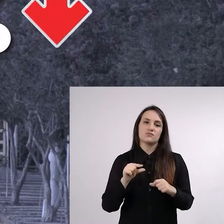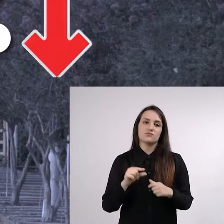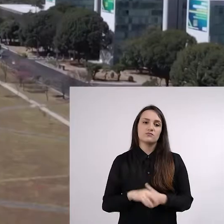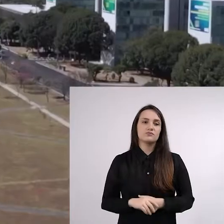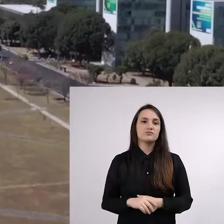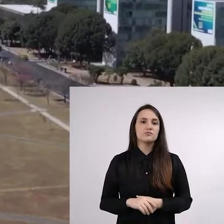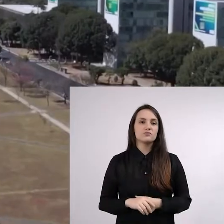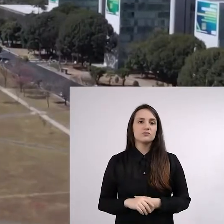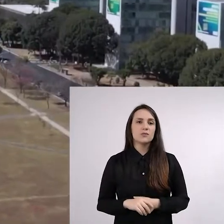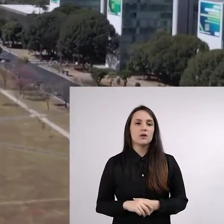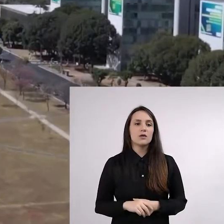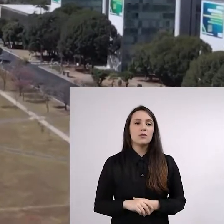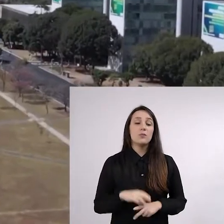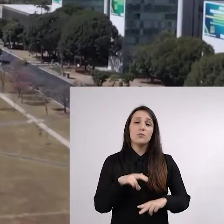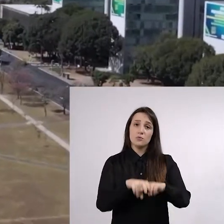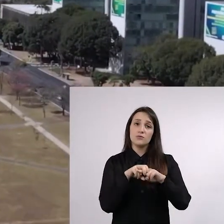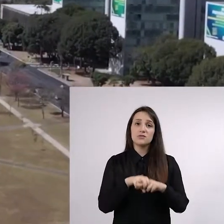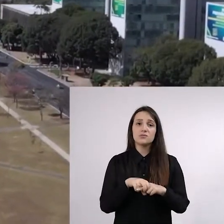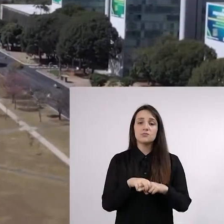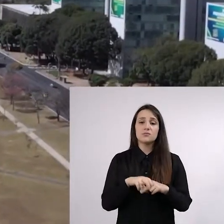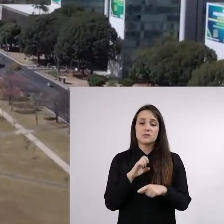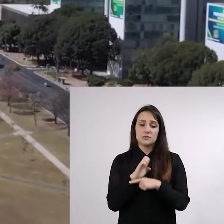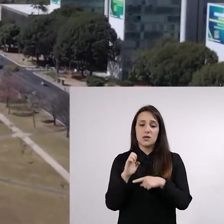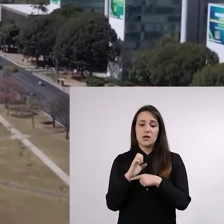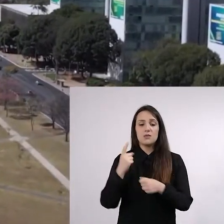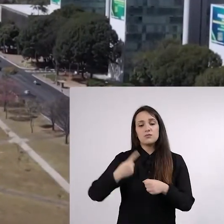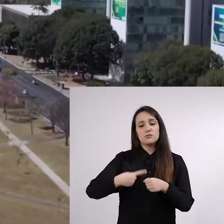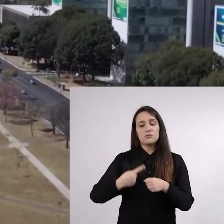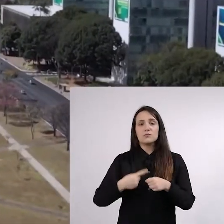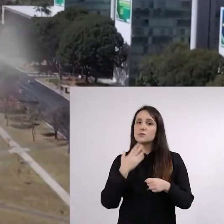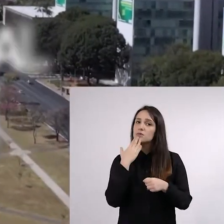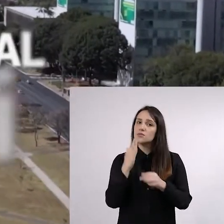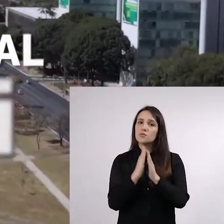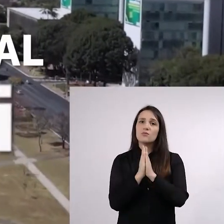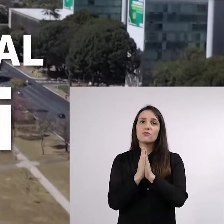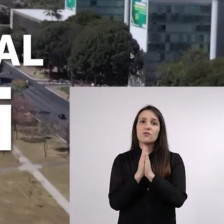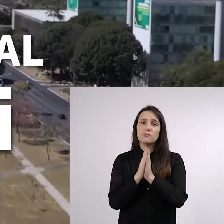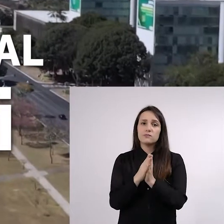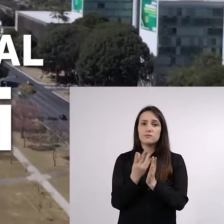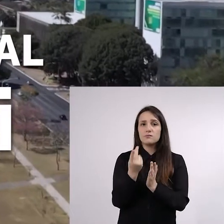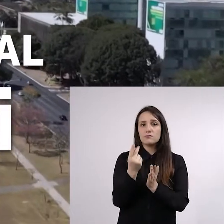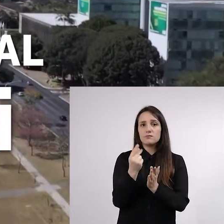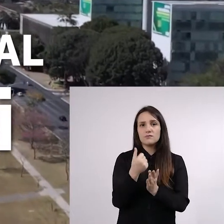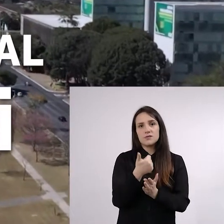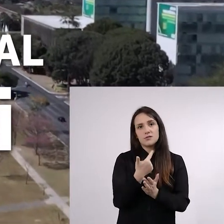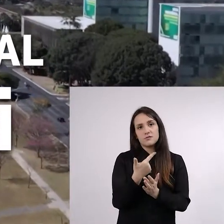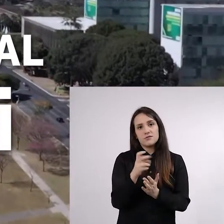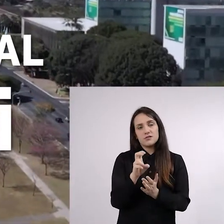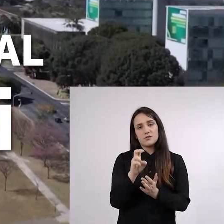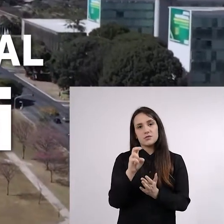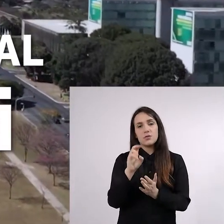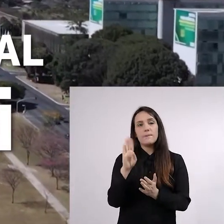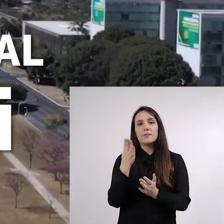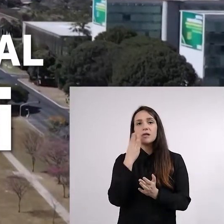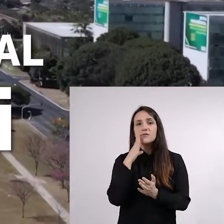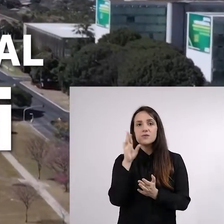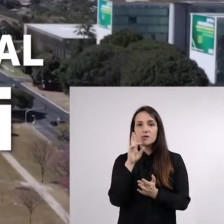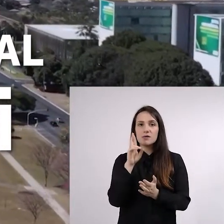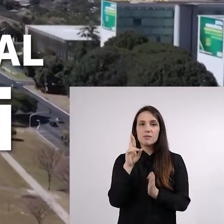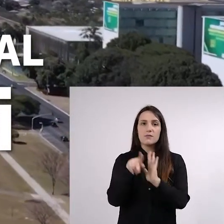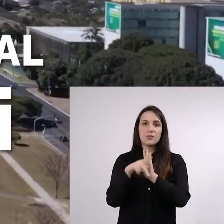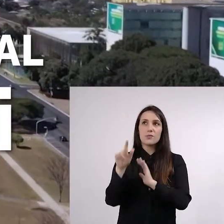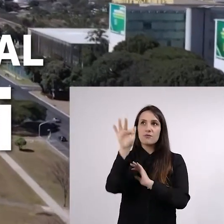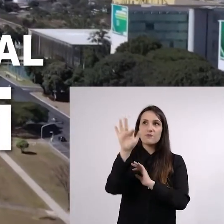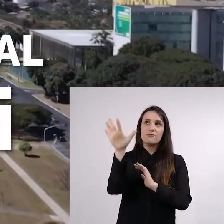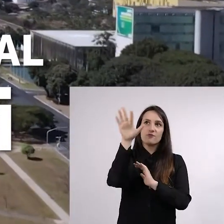ano. Como socorro, estados e municípios Brasil afora aguardam um pacote de ajuda de R$125 bilhões